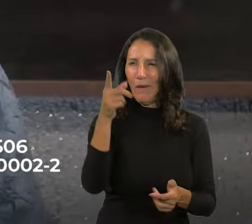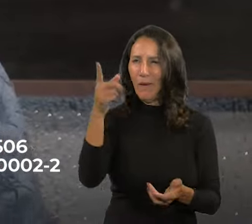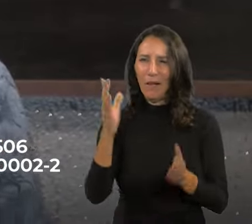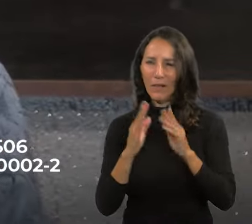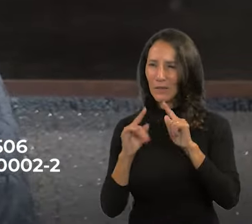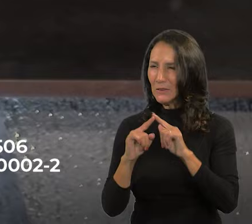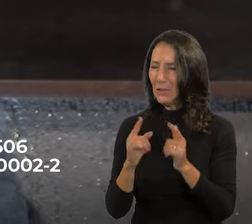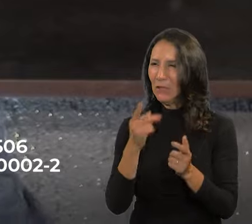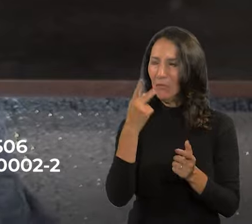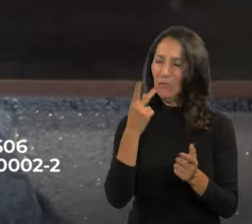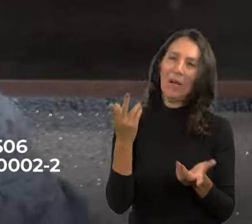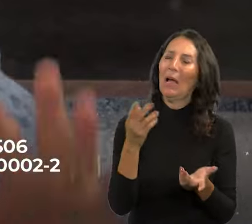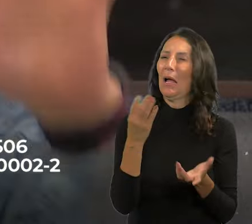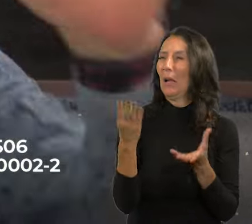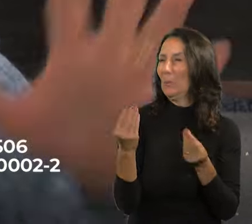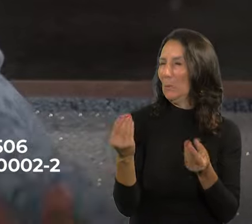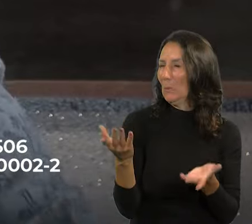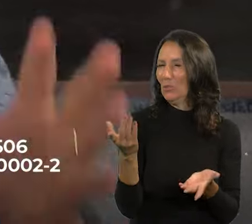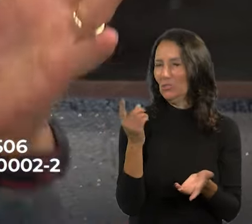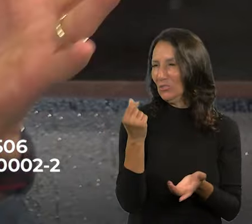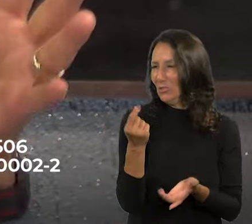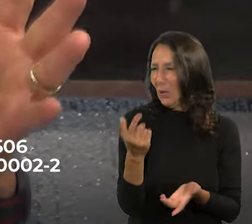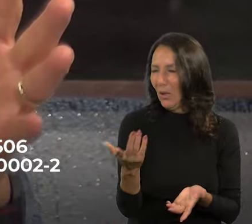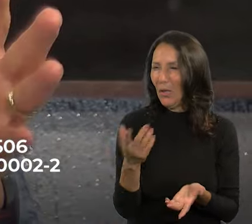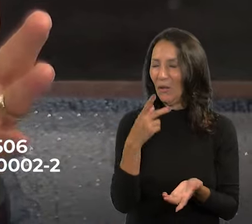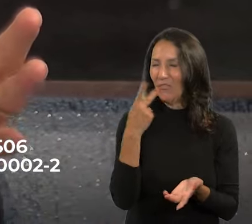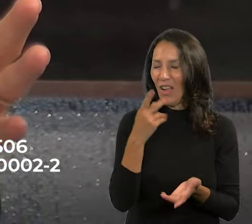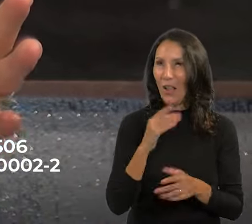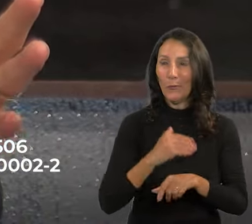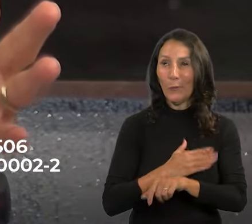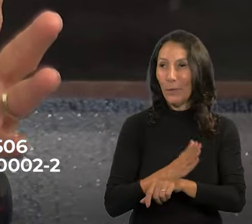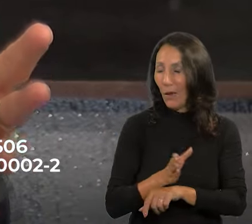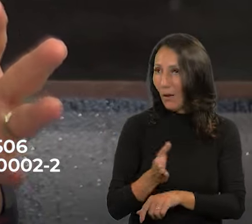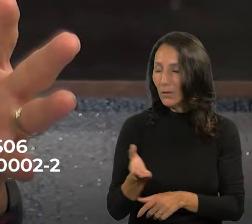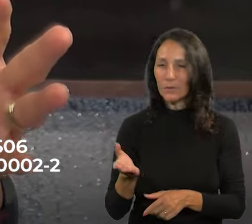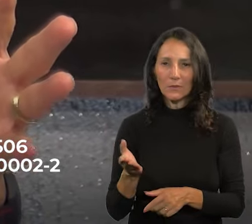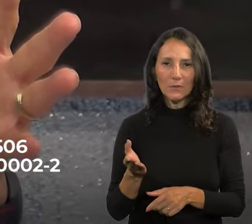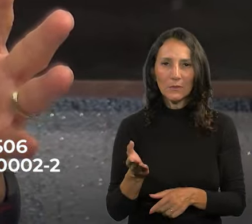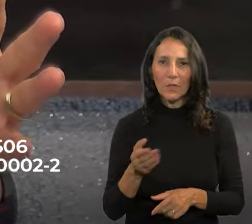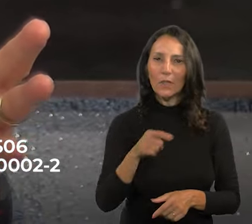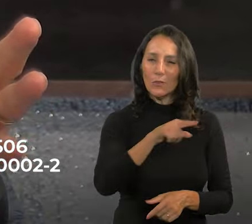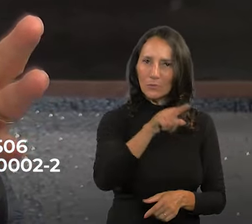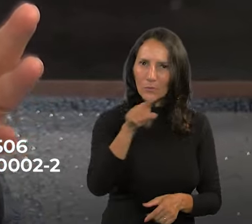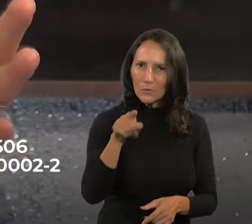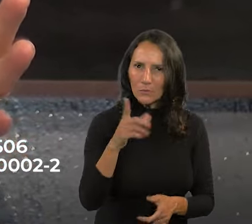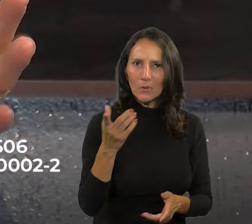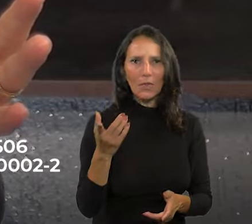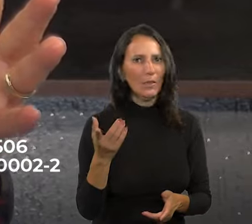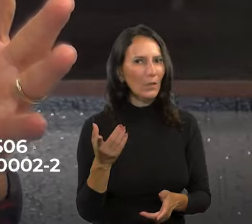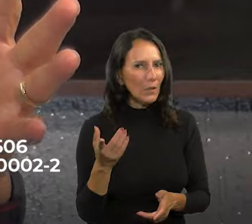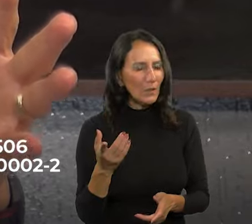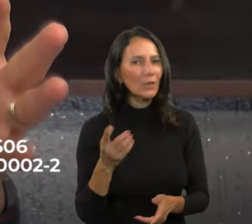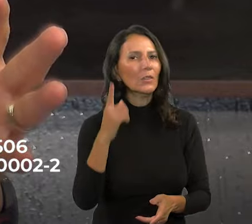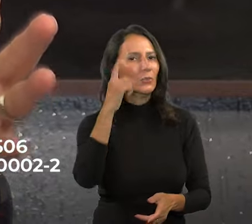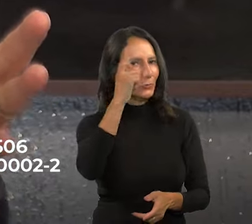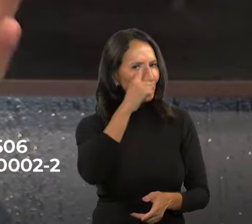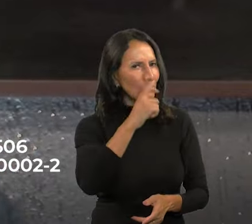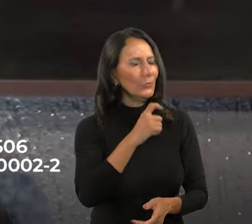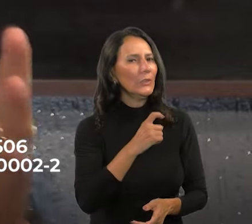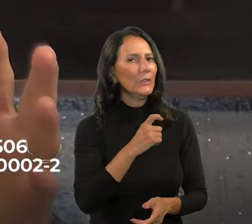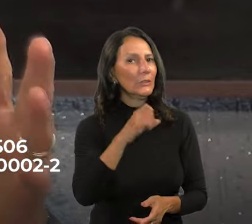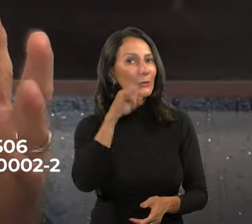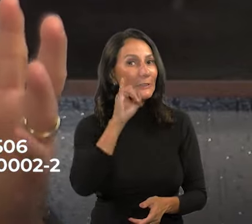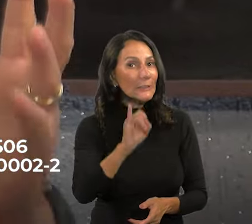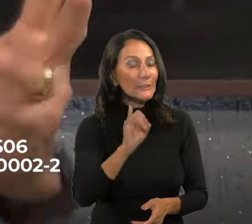dinheiro, a igreja está falando toda hora em dinheiro. Você teria muita dificuldade de conviver e de ouvir Jesus